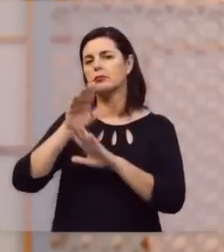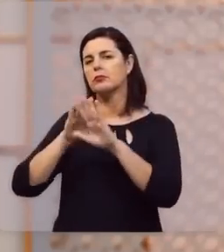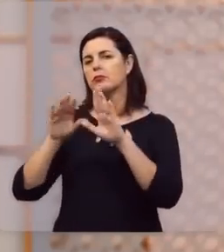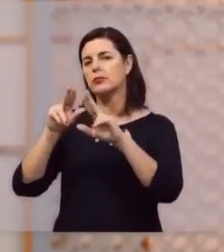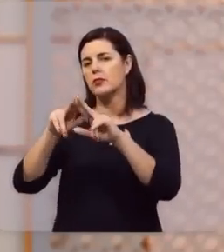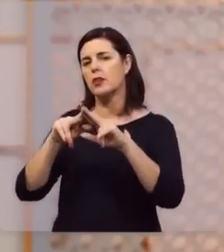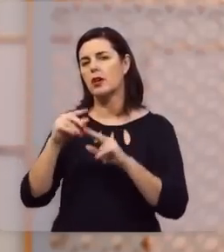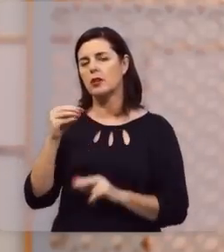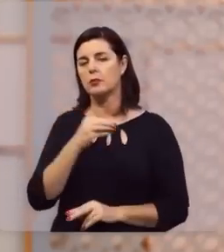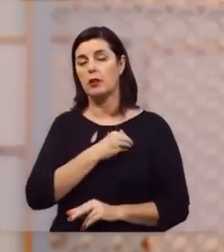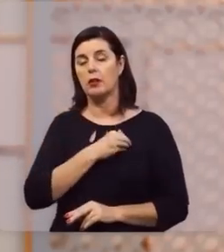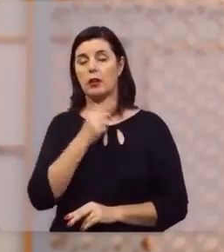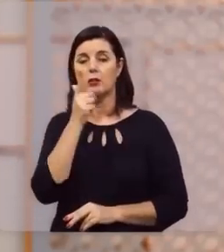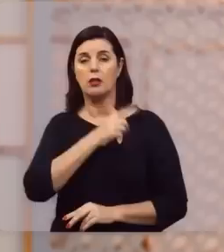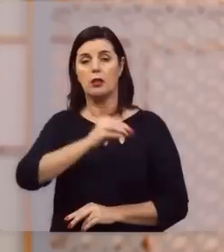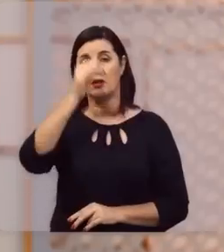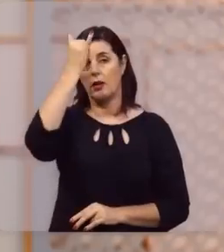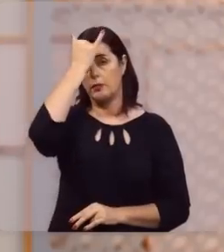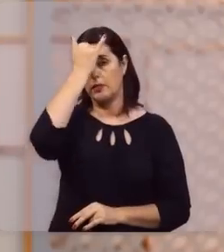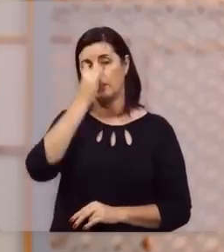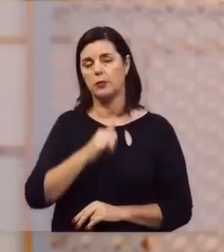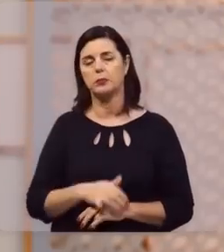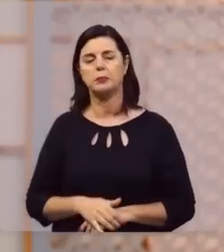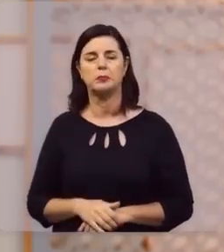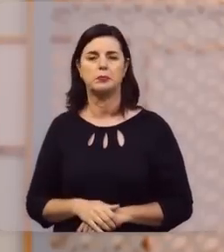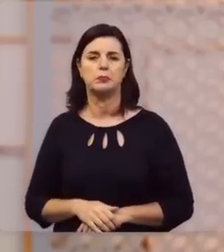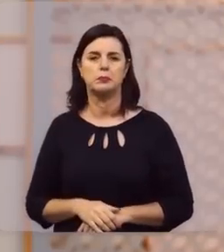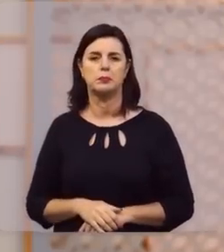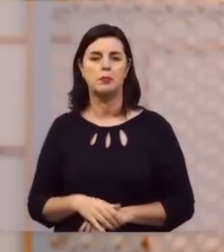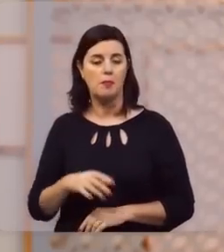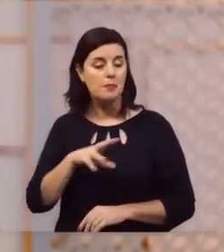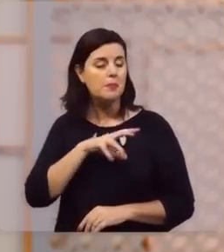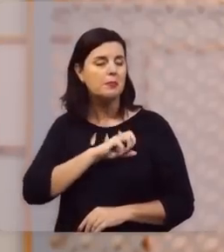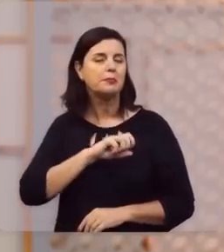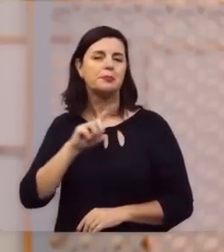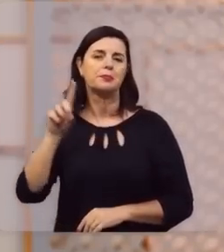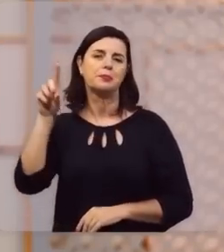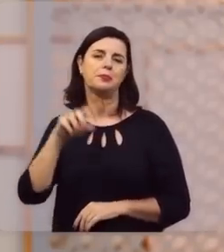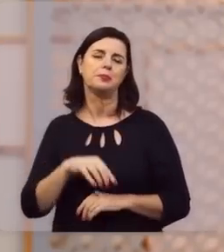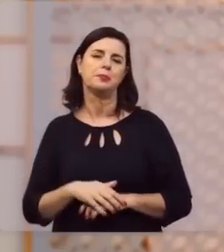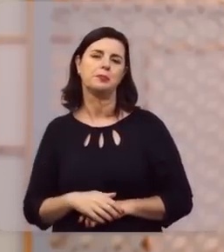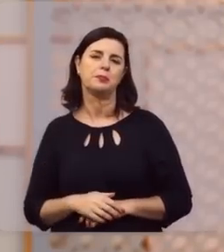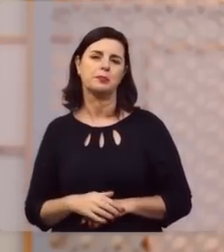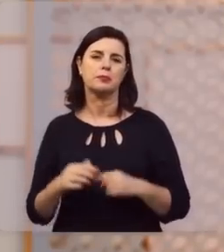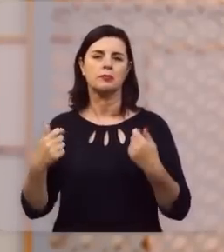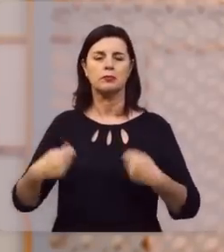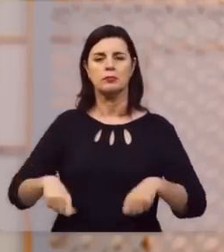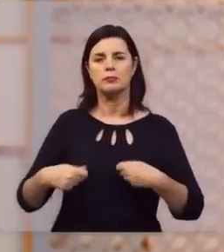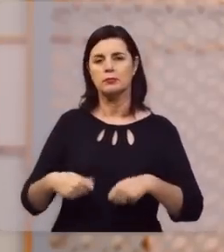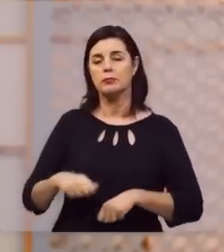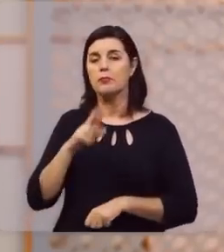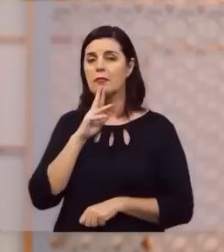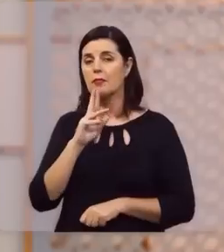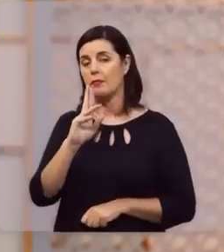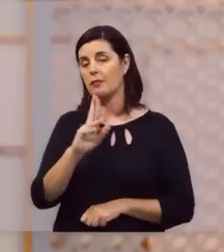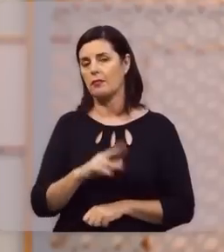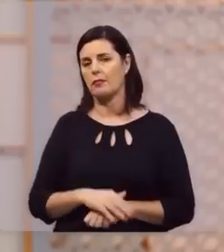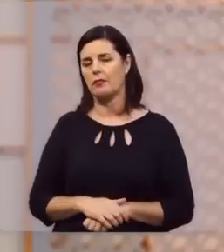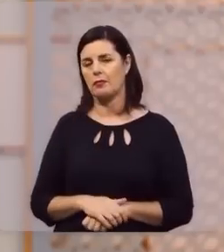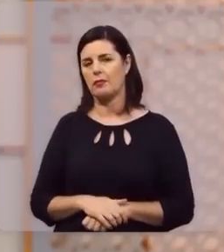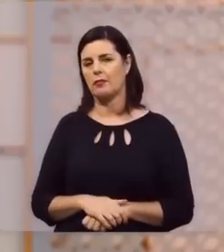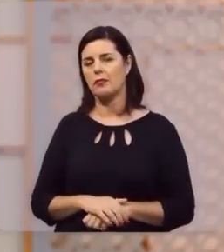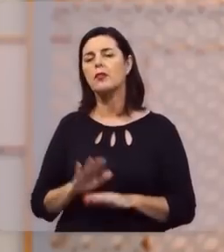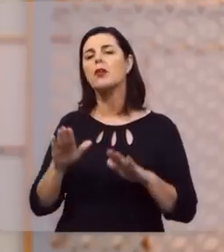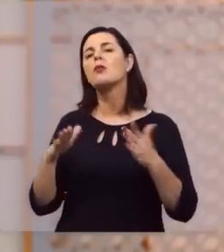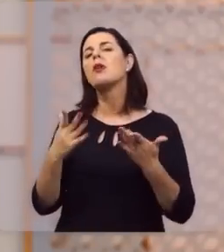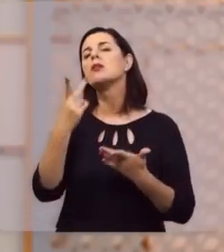um por um pecador que se arrepende e este amor de Deus precisa de uma resposta